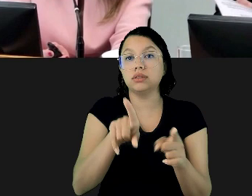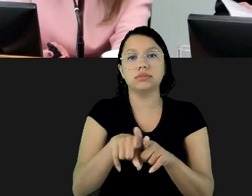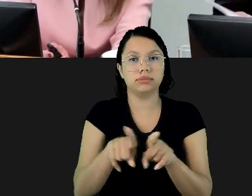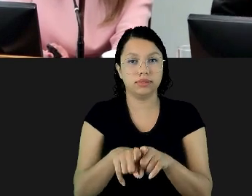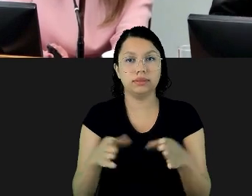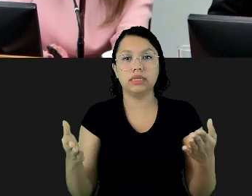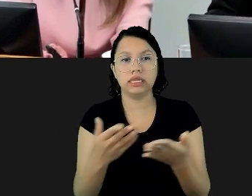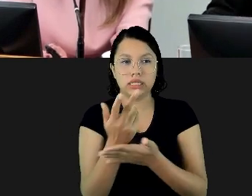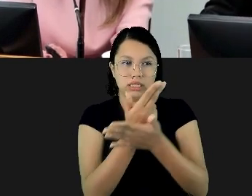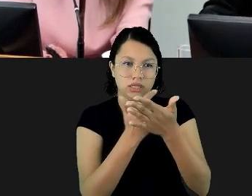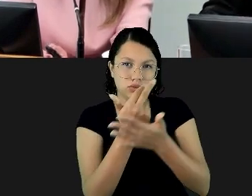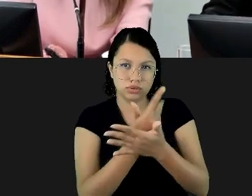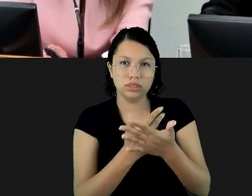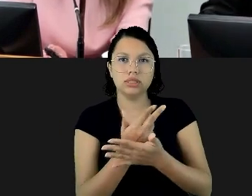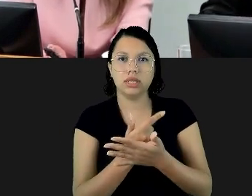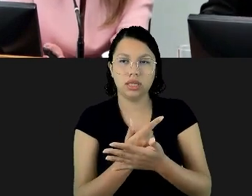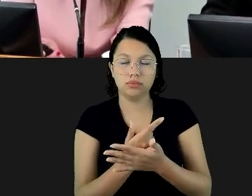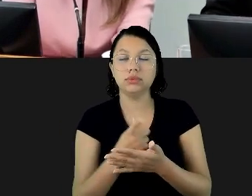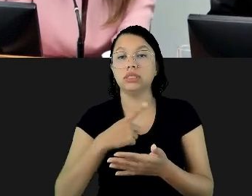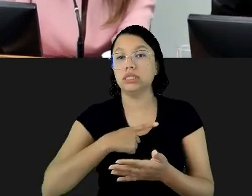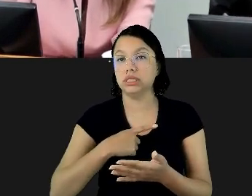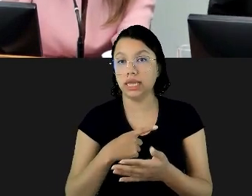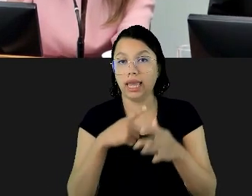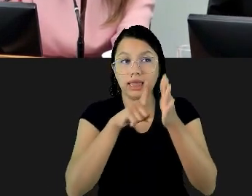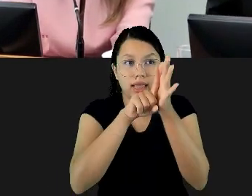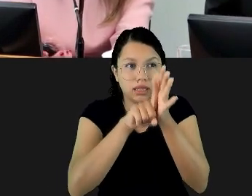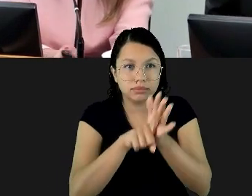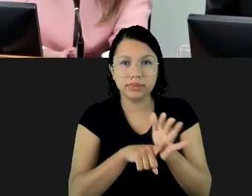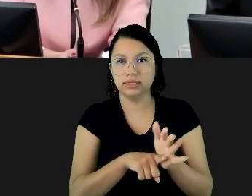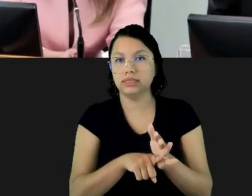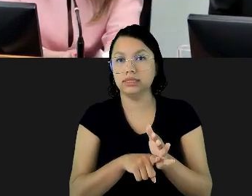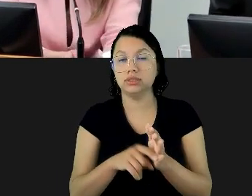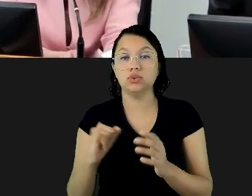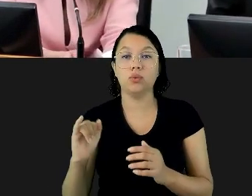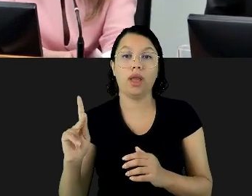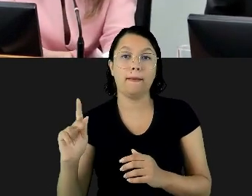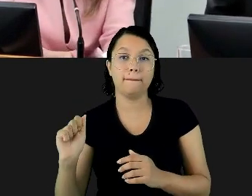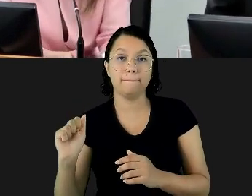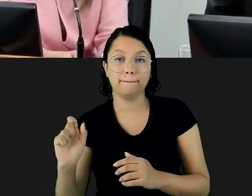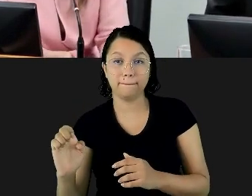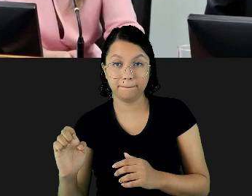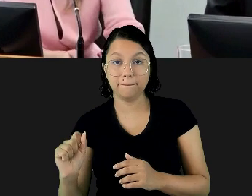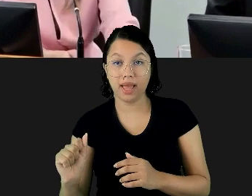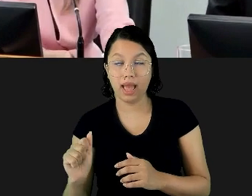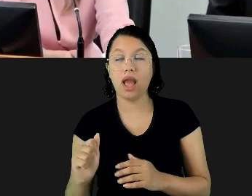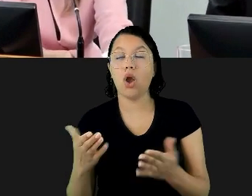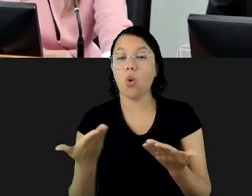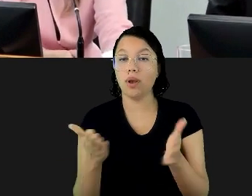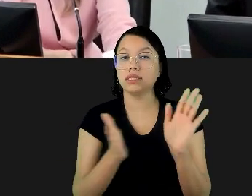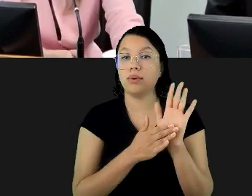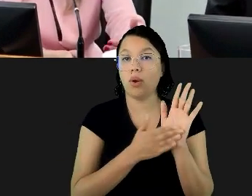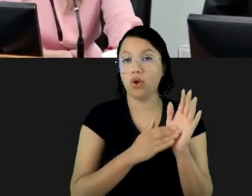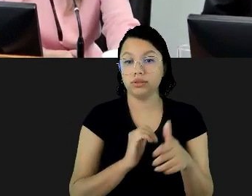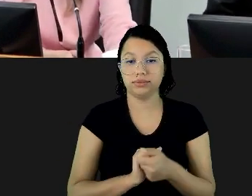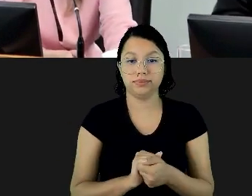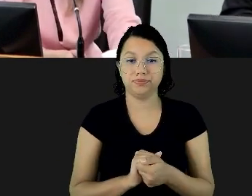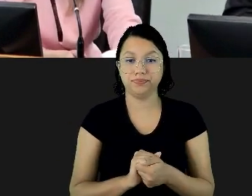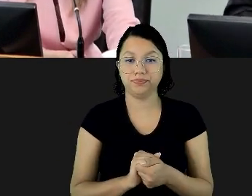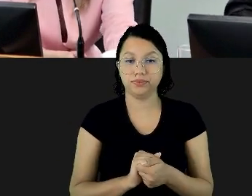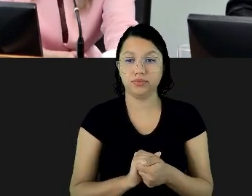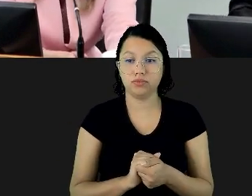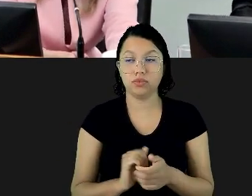nas pesquisas do IPEA com essa proposta. E aí, buscar ações. A gente